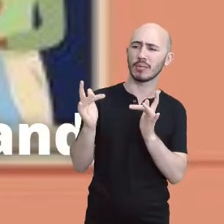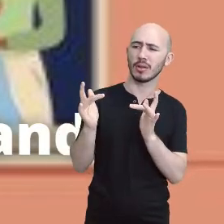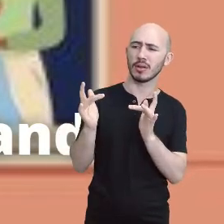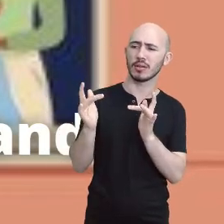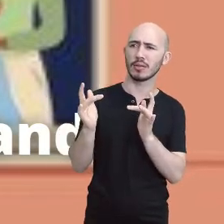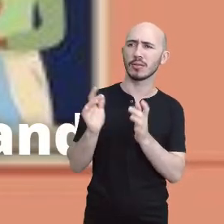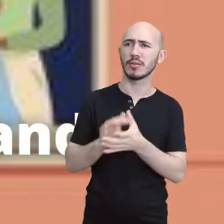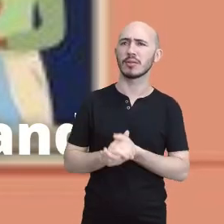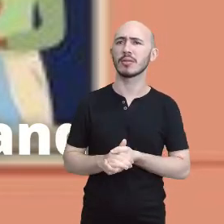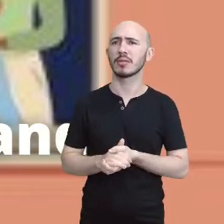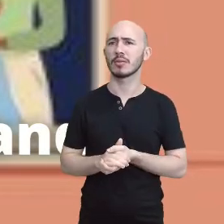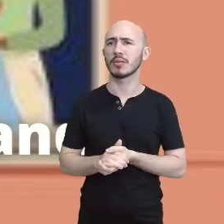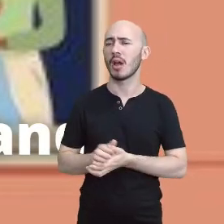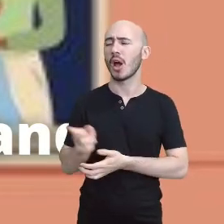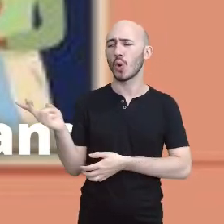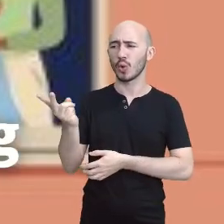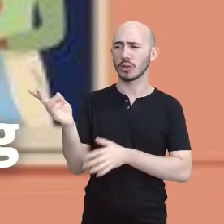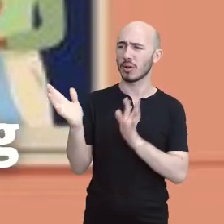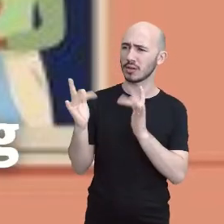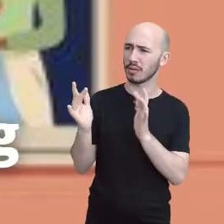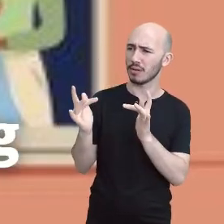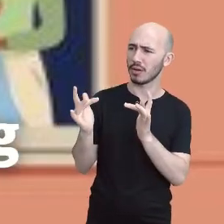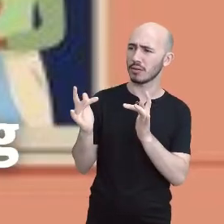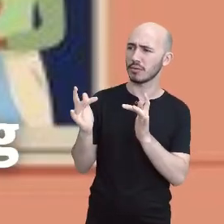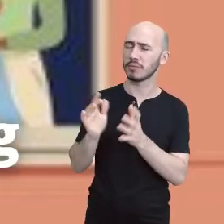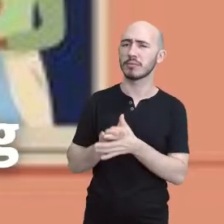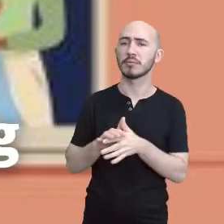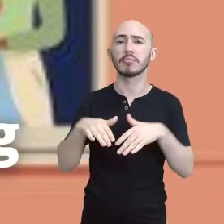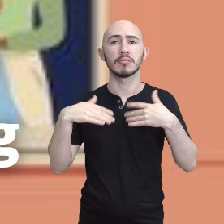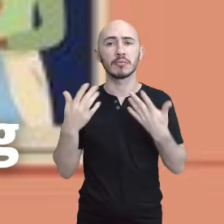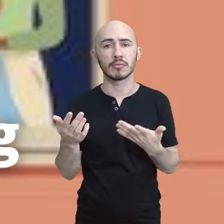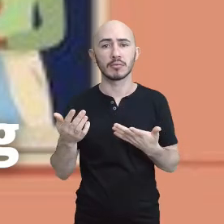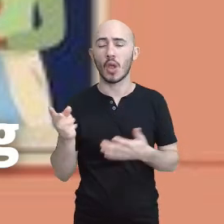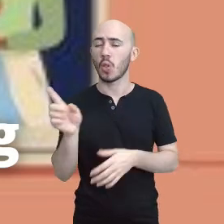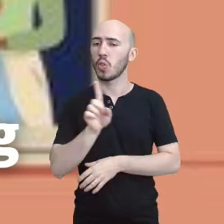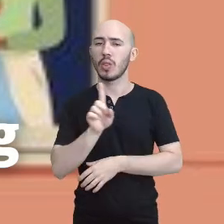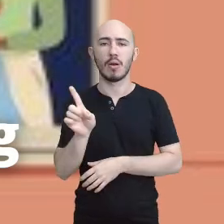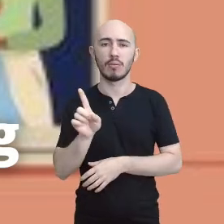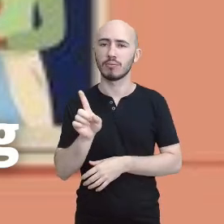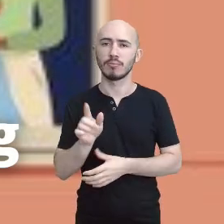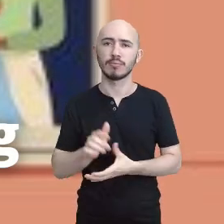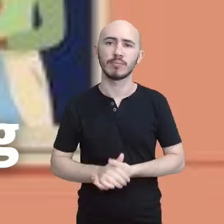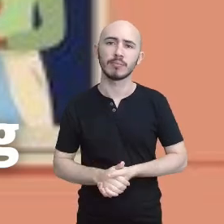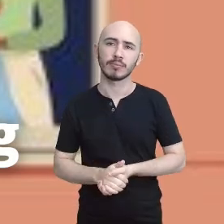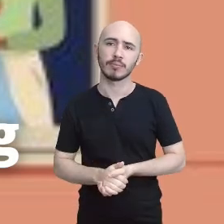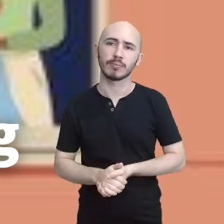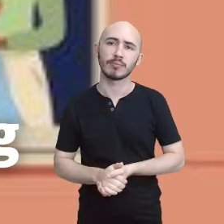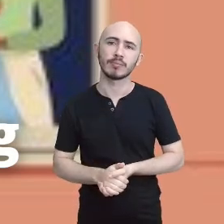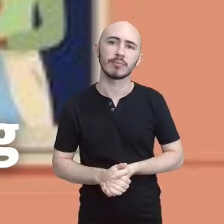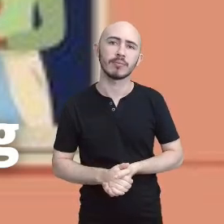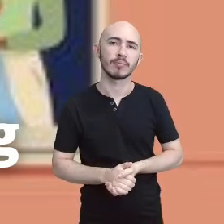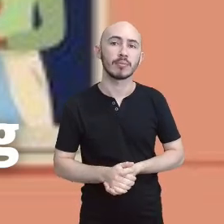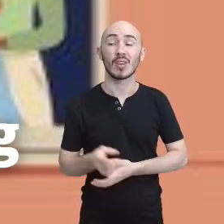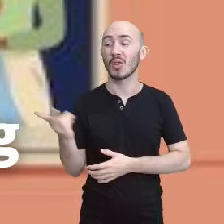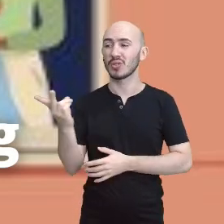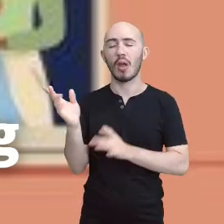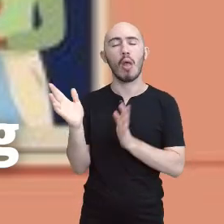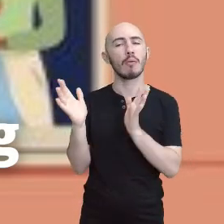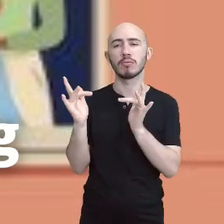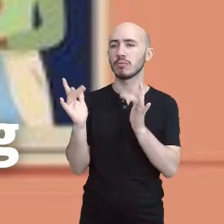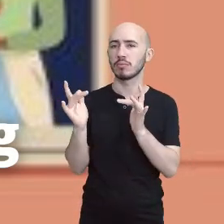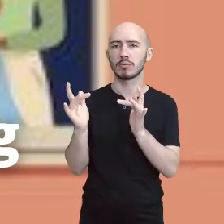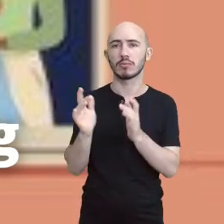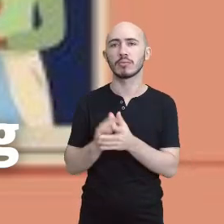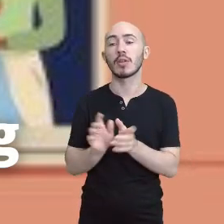o que é namorar mais. Eles não estão namorando, tá bom? They are not dating. Olha a frase negativa, olha a minha